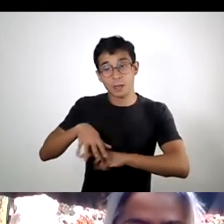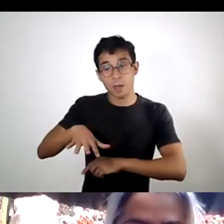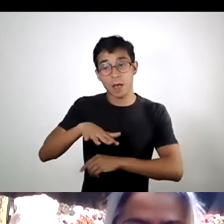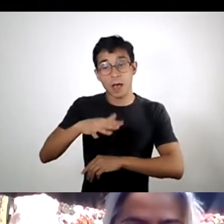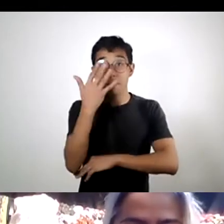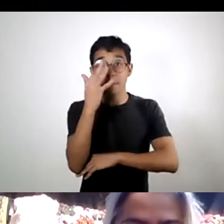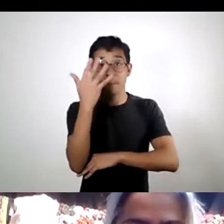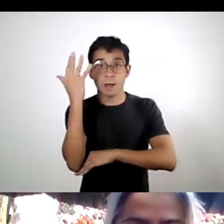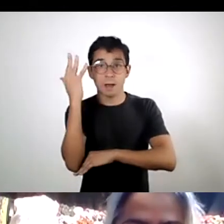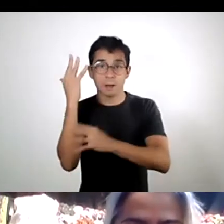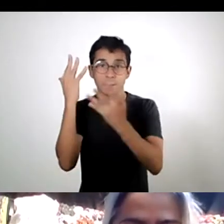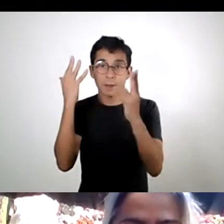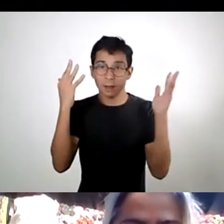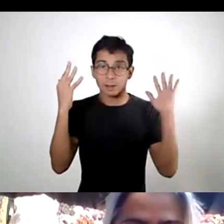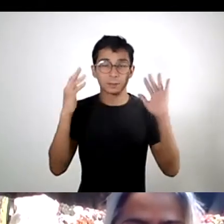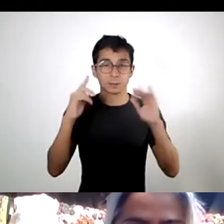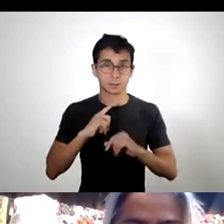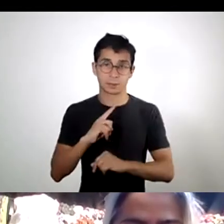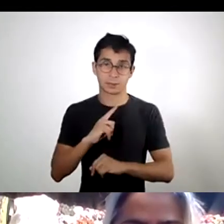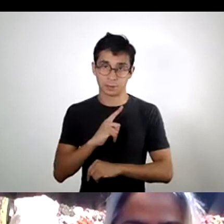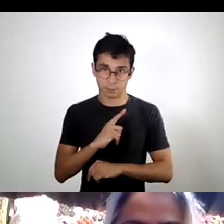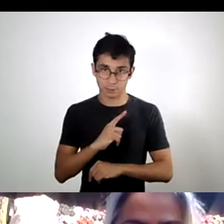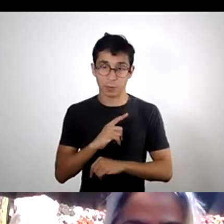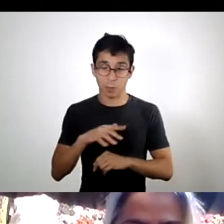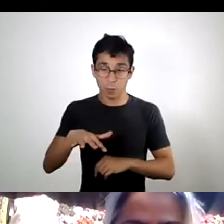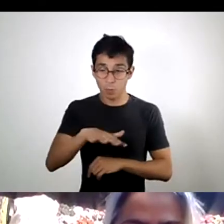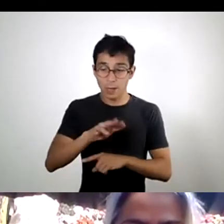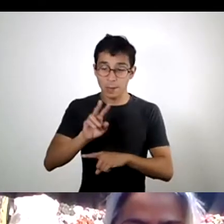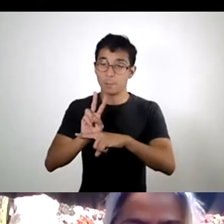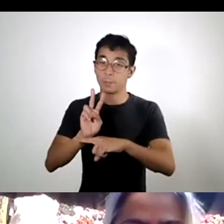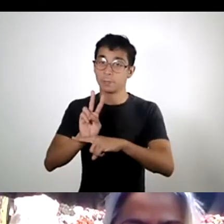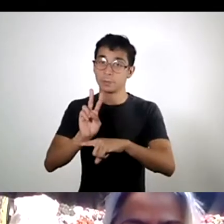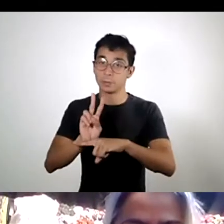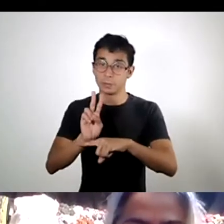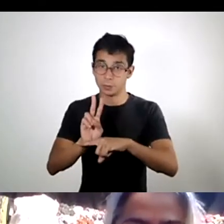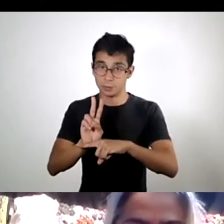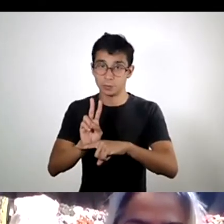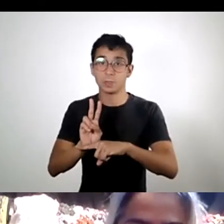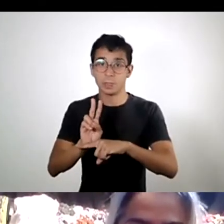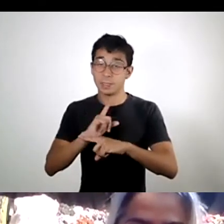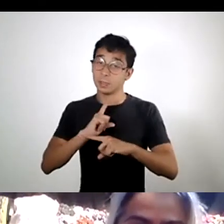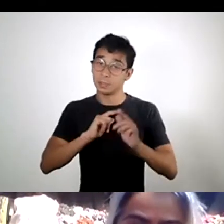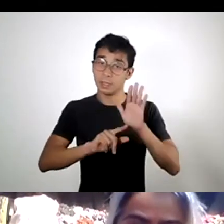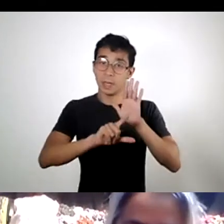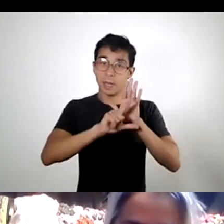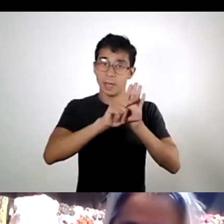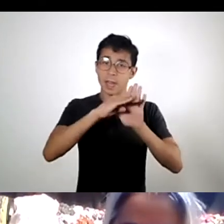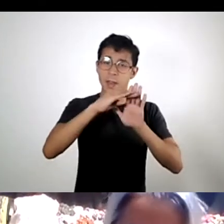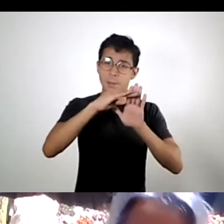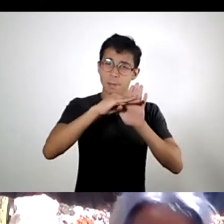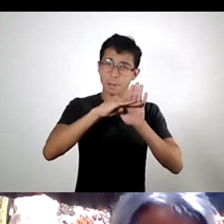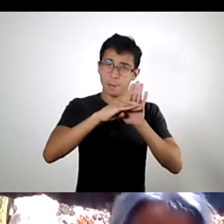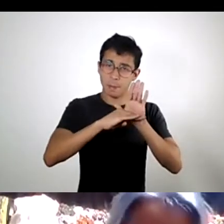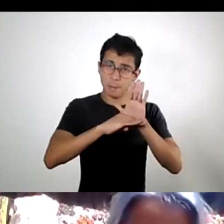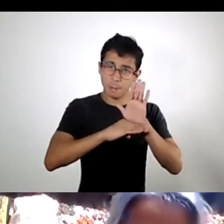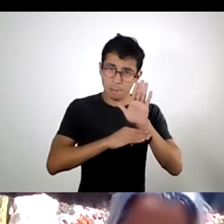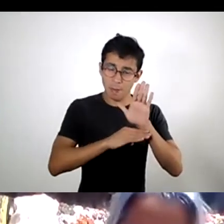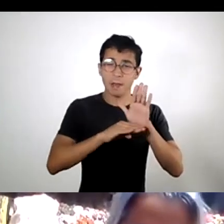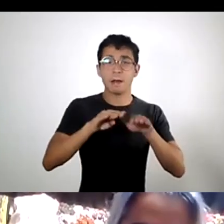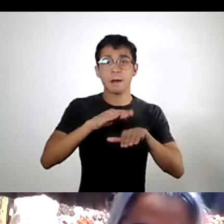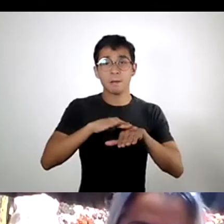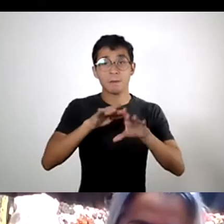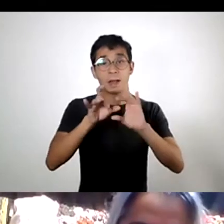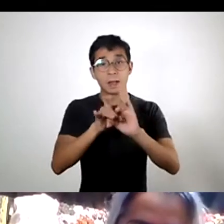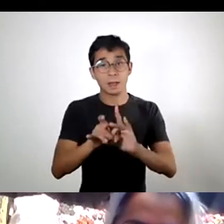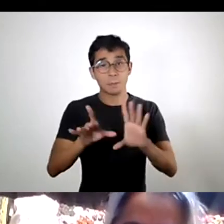Atlântica, né? E aí você tem toda uma questão, um trâmite legal para autorização dessa